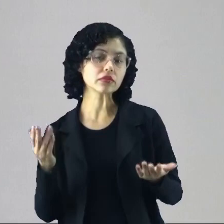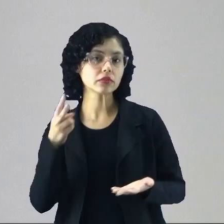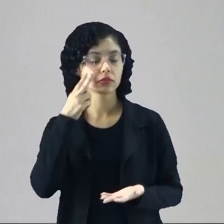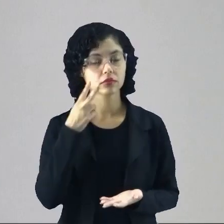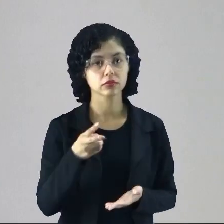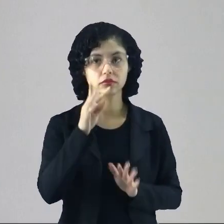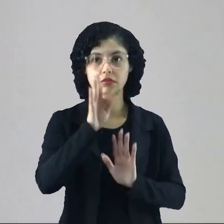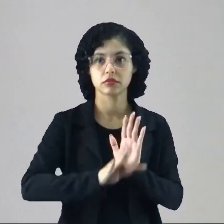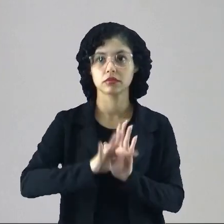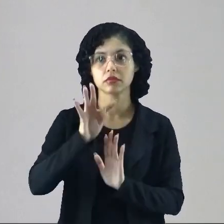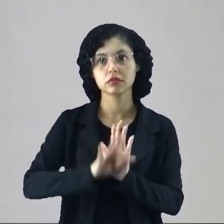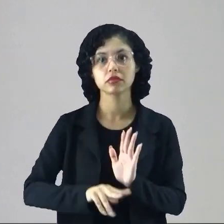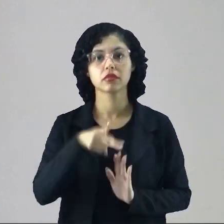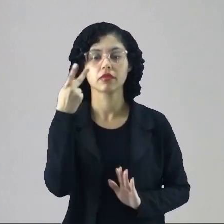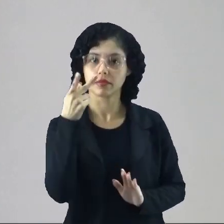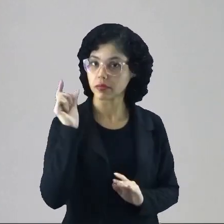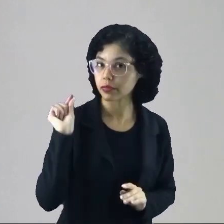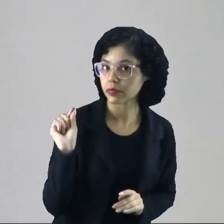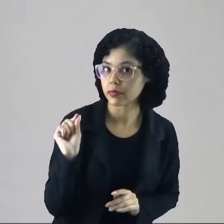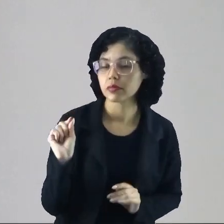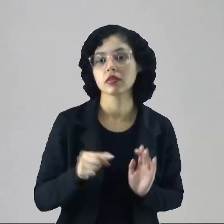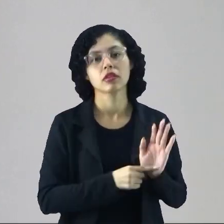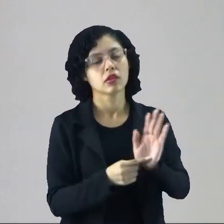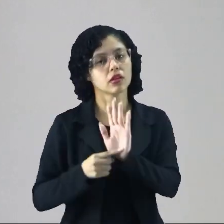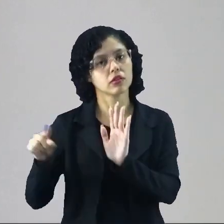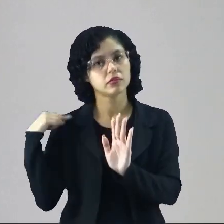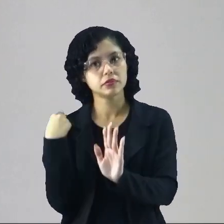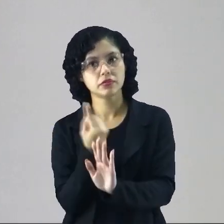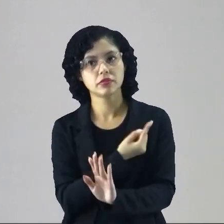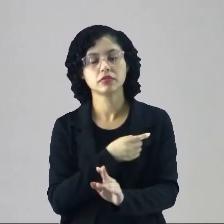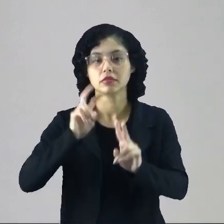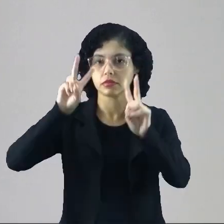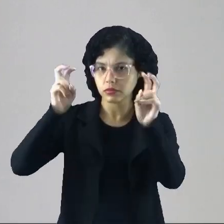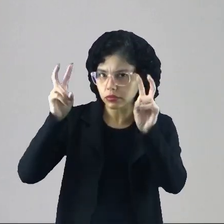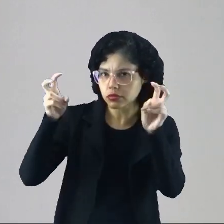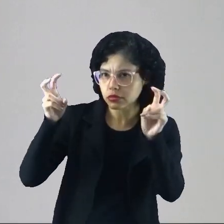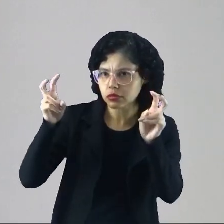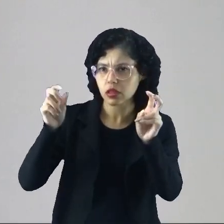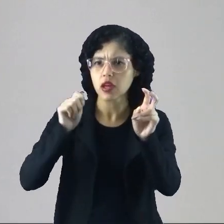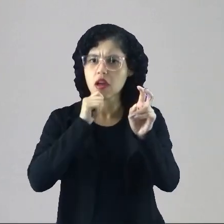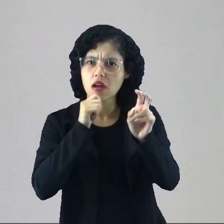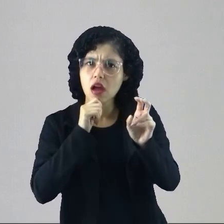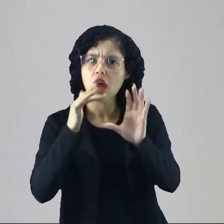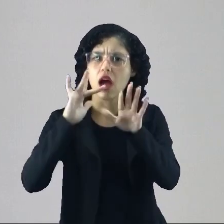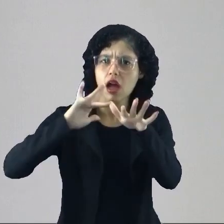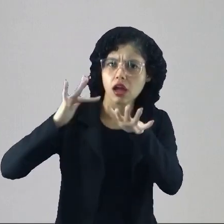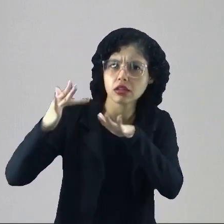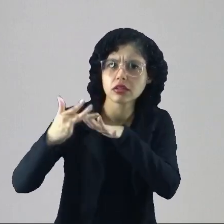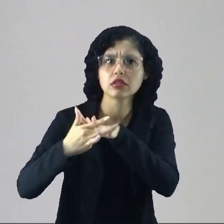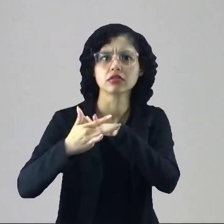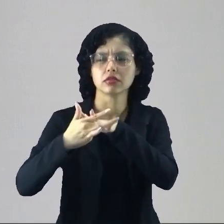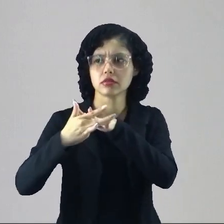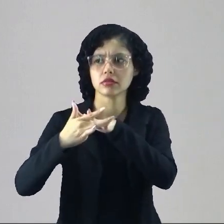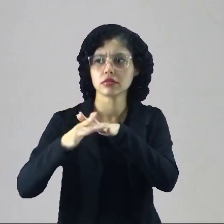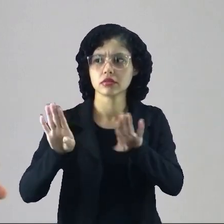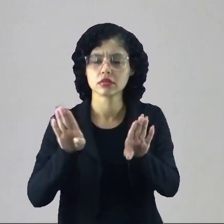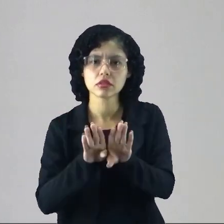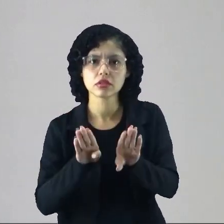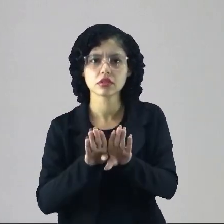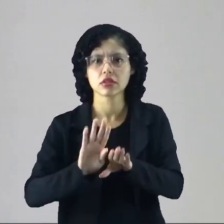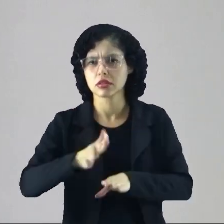nós vimos aí um texto né Falando expondo para gente uma situação sobre as redes sociais a